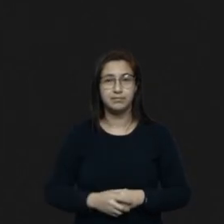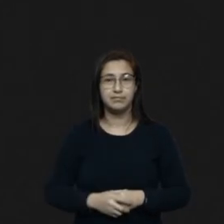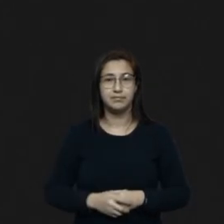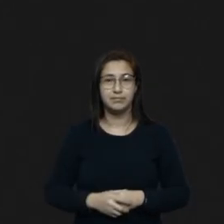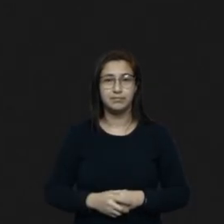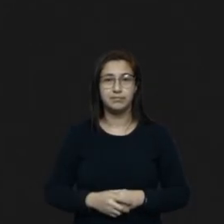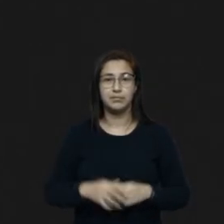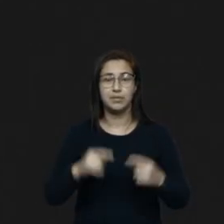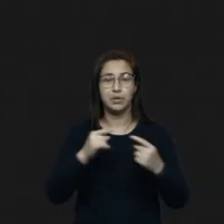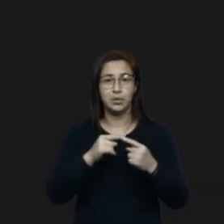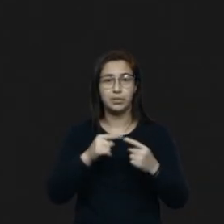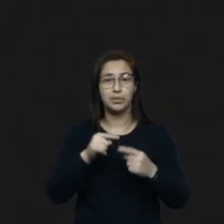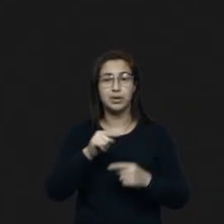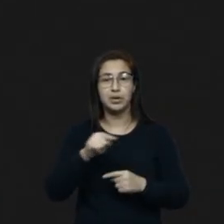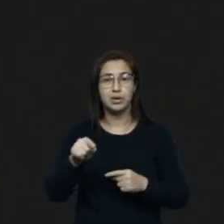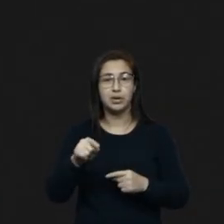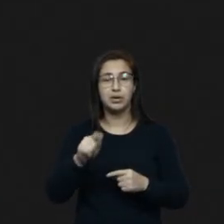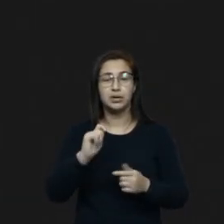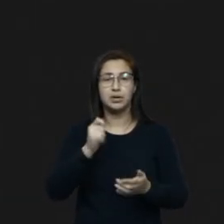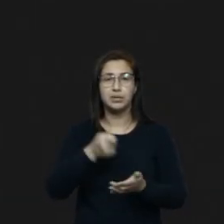uma contribuição mais justa.